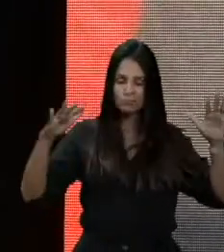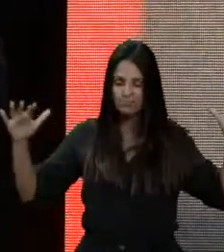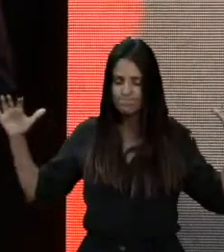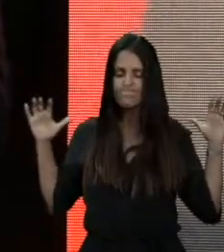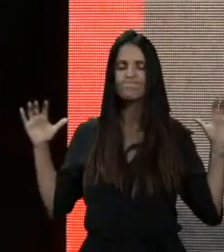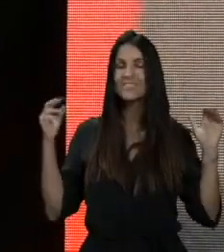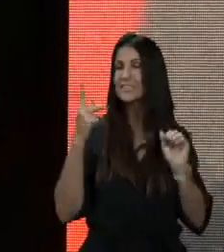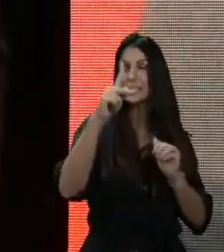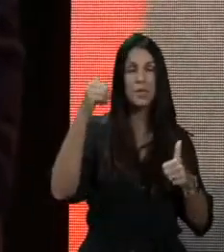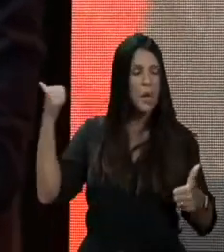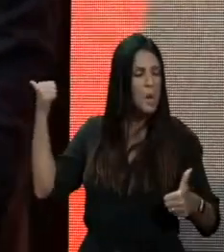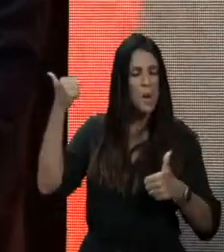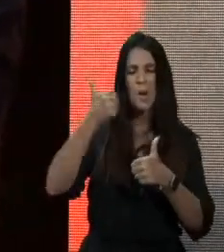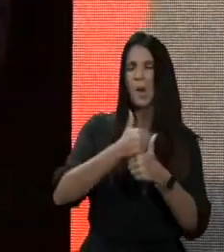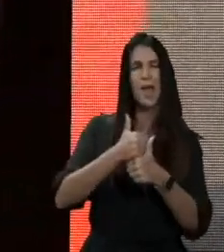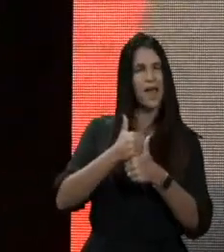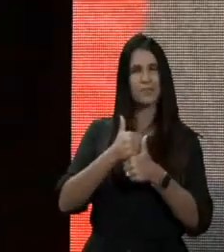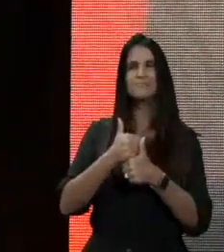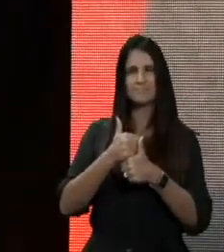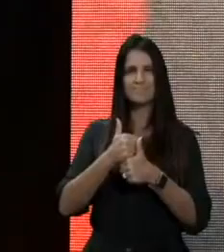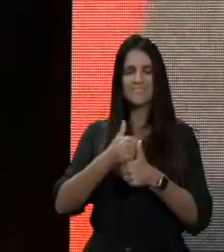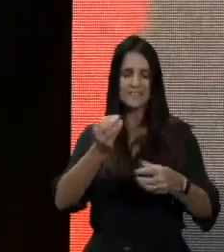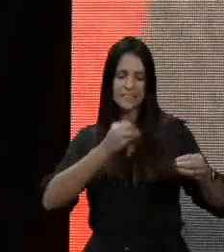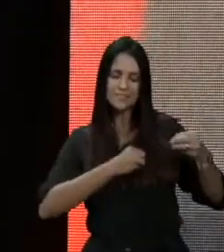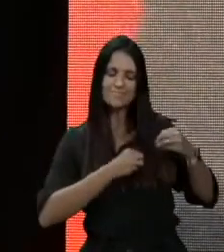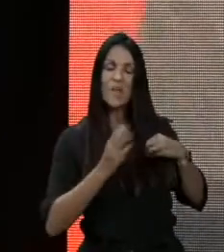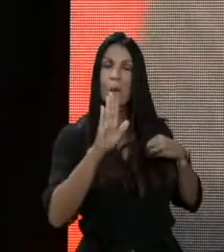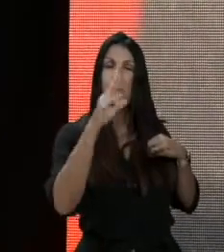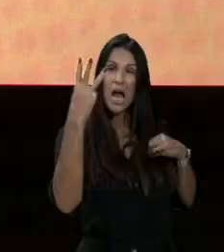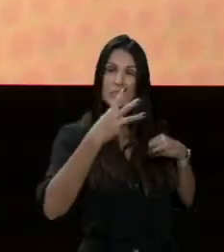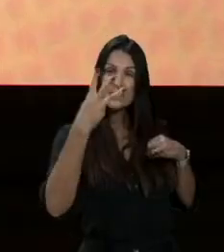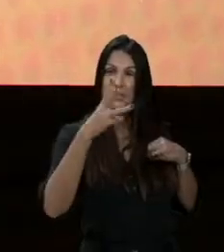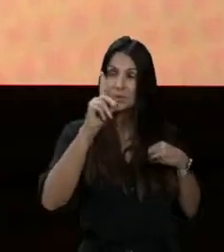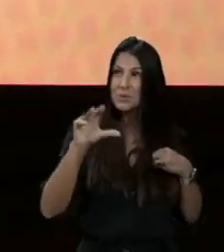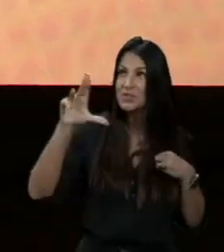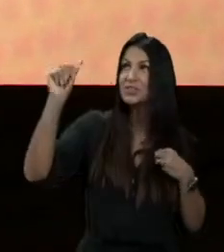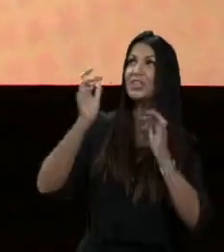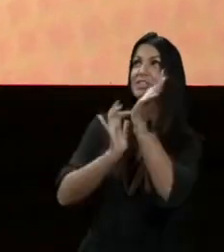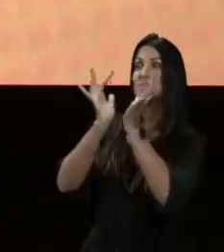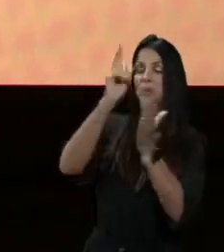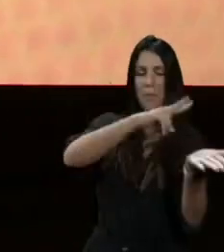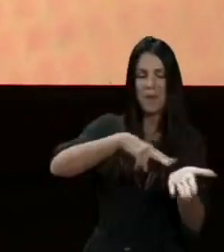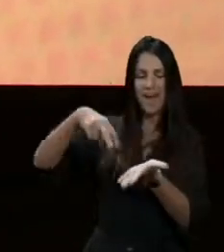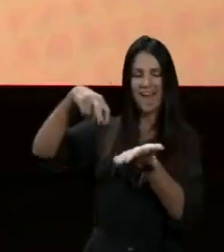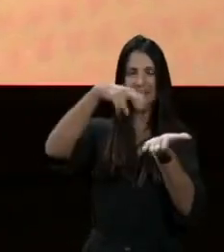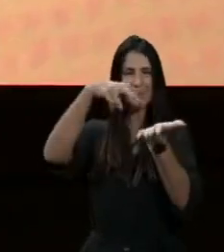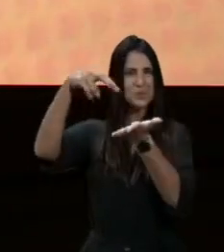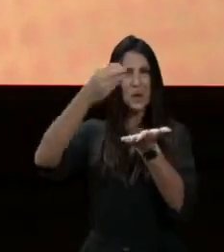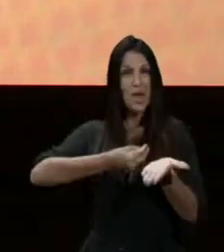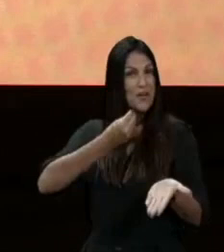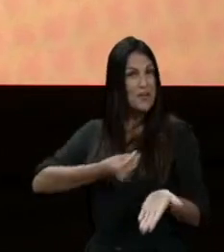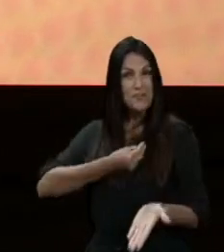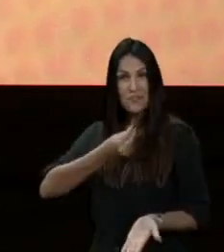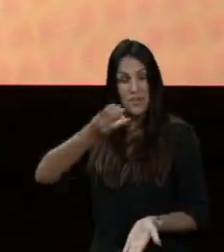ele pagou o preço dos seus pecados mas ao terceiro dia ele ressuscitou e ele vive estar e eu